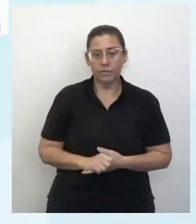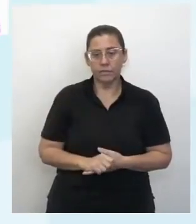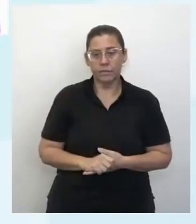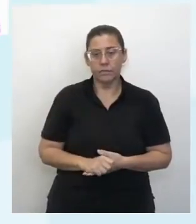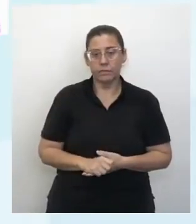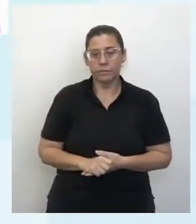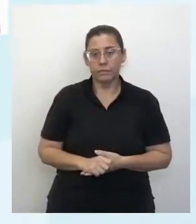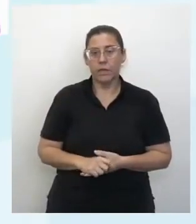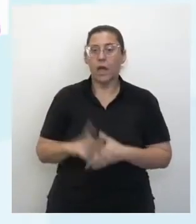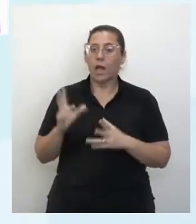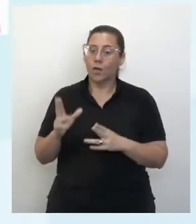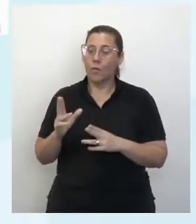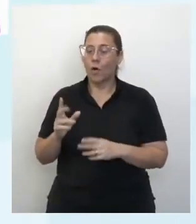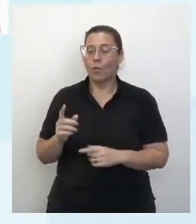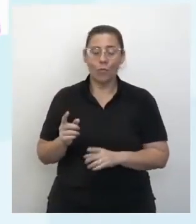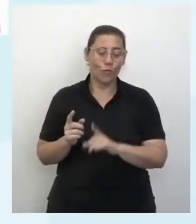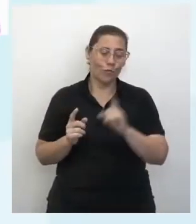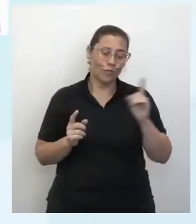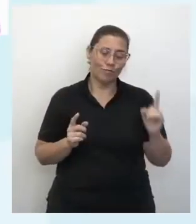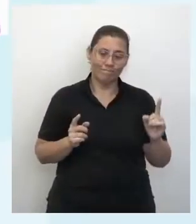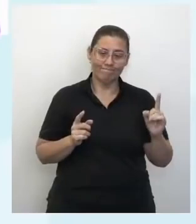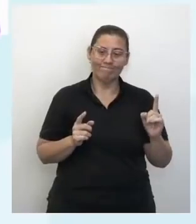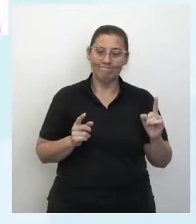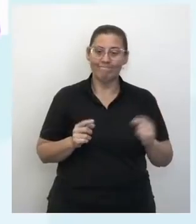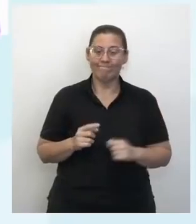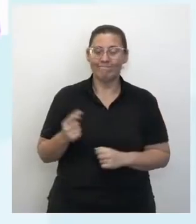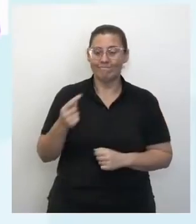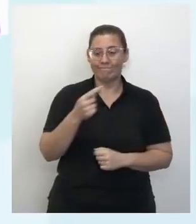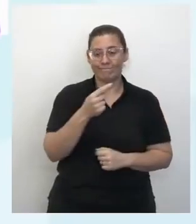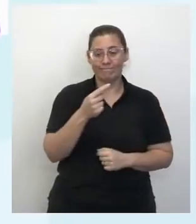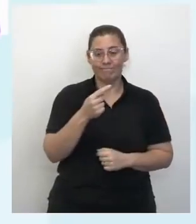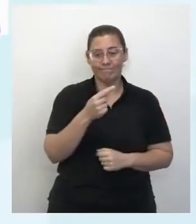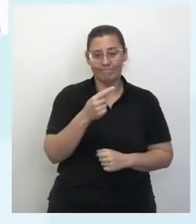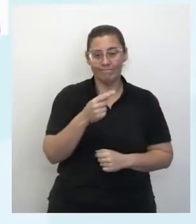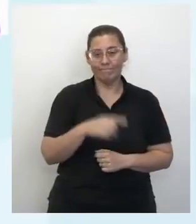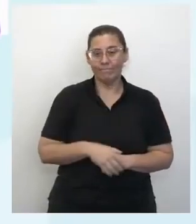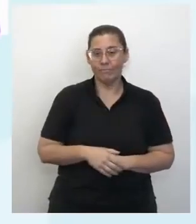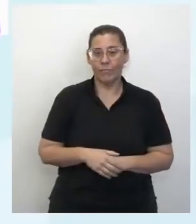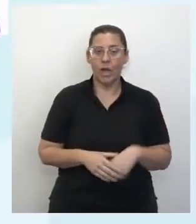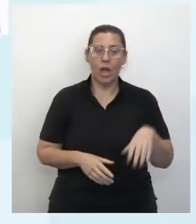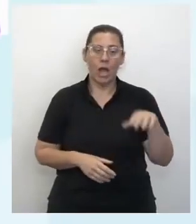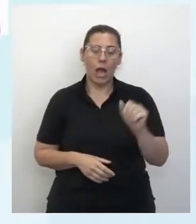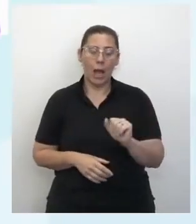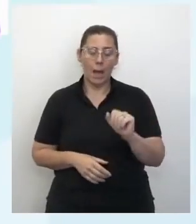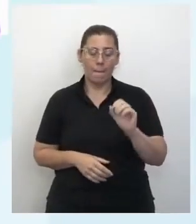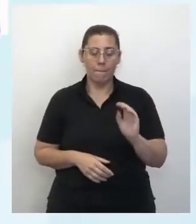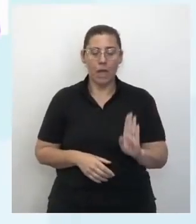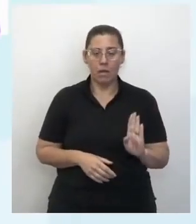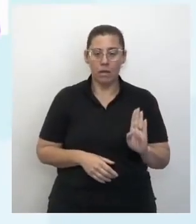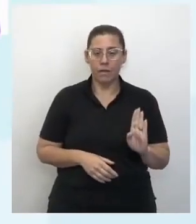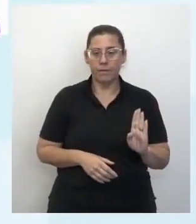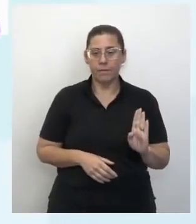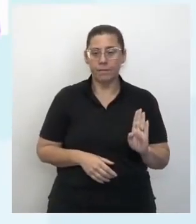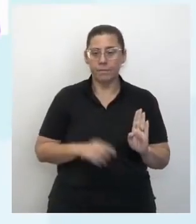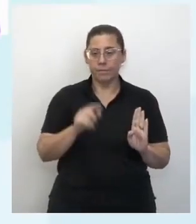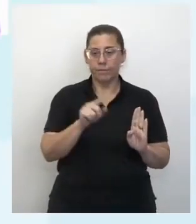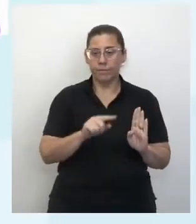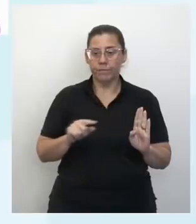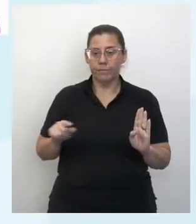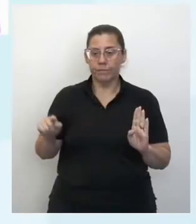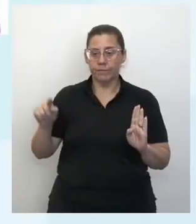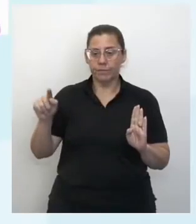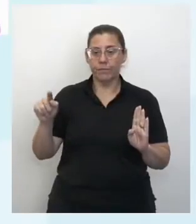ó, este grandinho daqui, tá certo? Olha, o AB do pequeno é esse, ele tem que